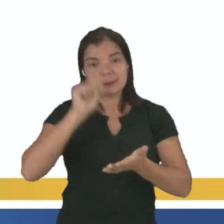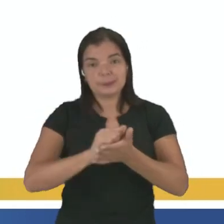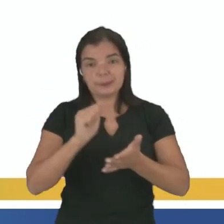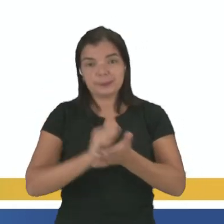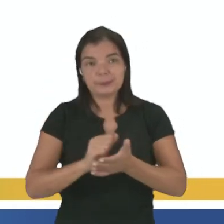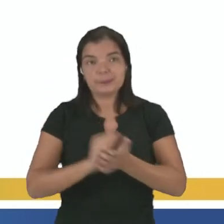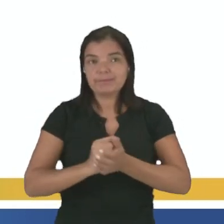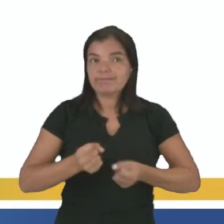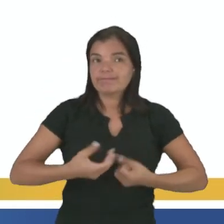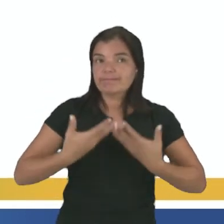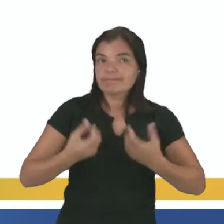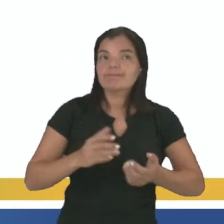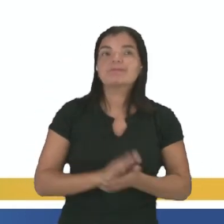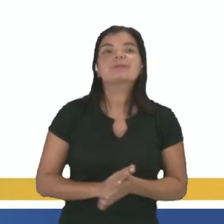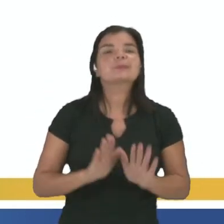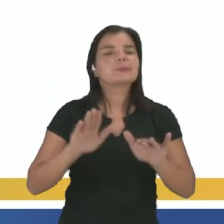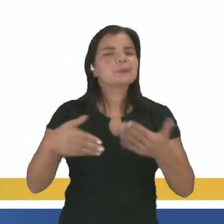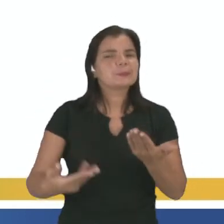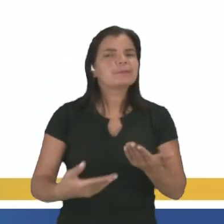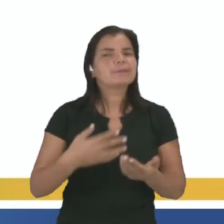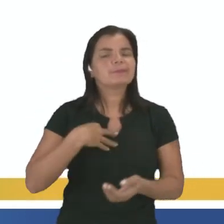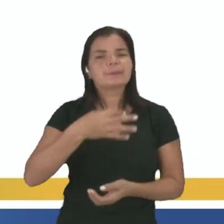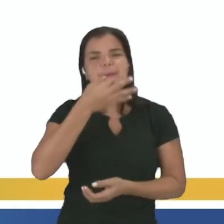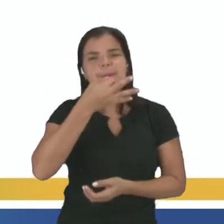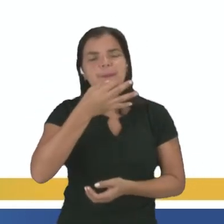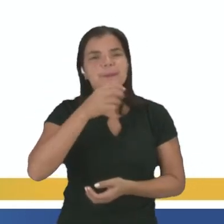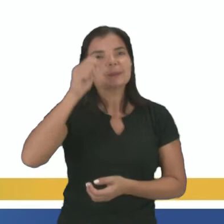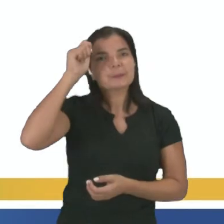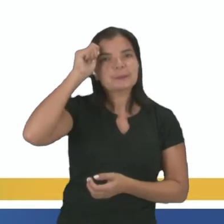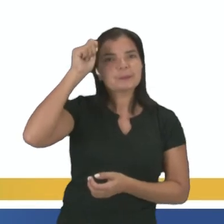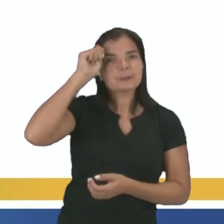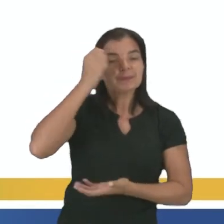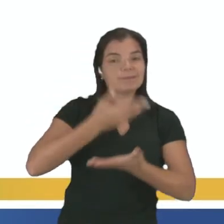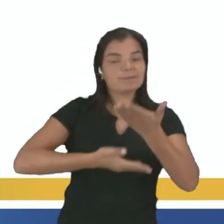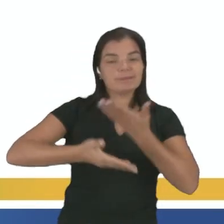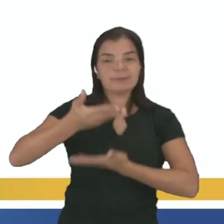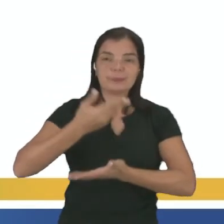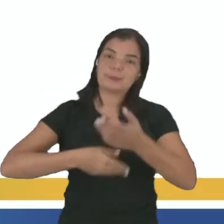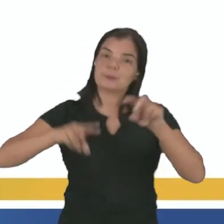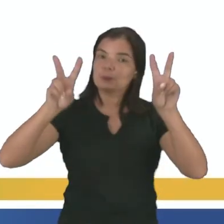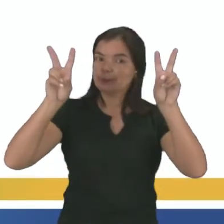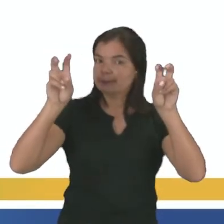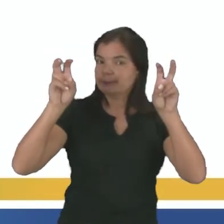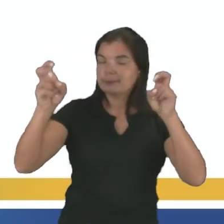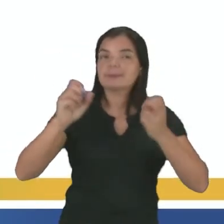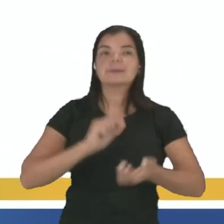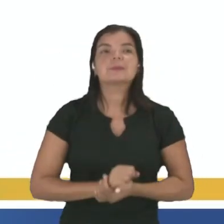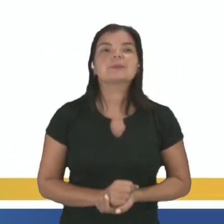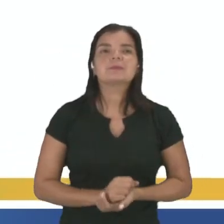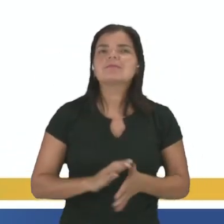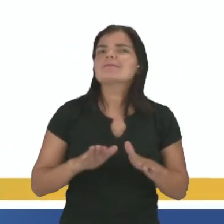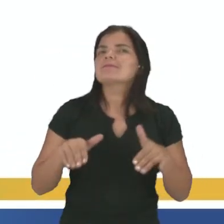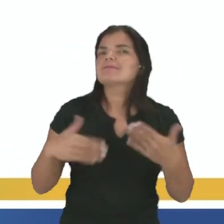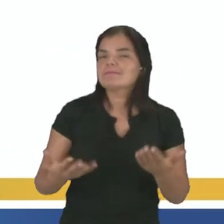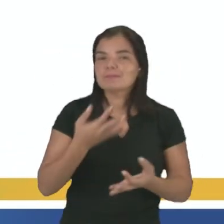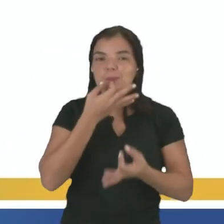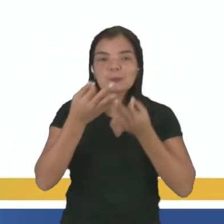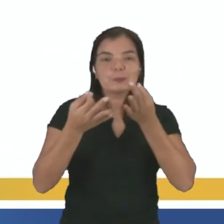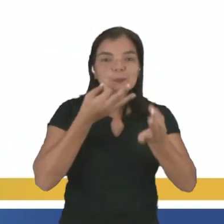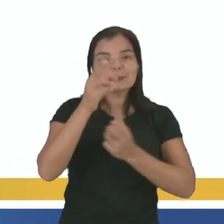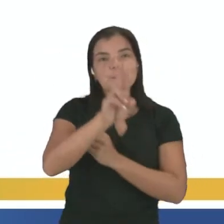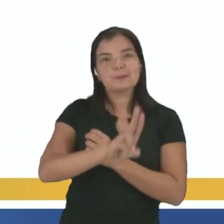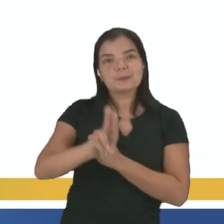outras inspirações. Qual é o objetivo desse autor ao falar sobre esse tema e quais os